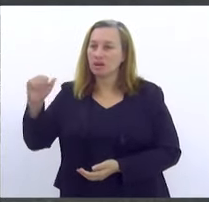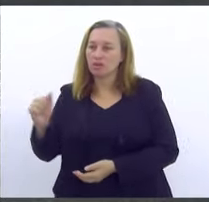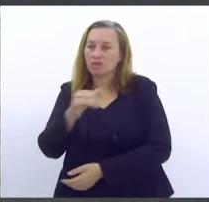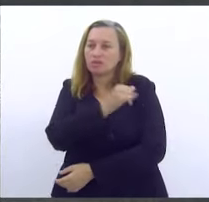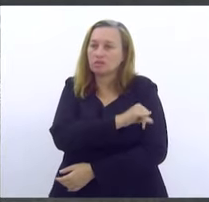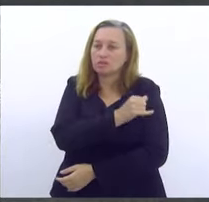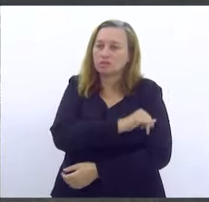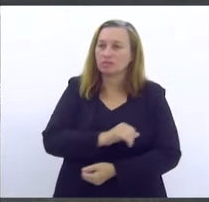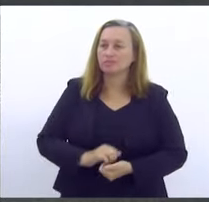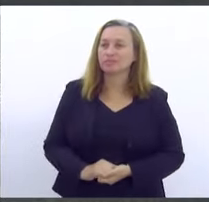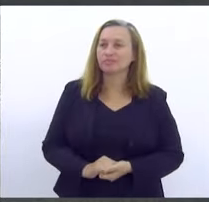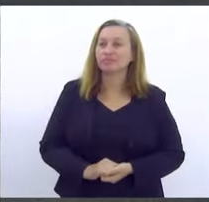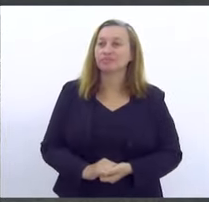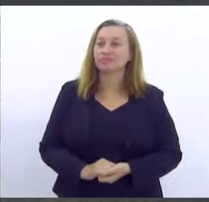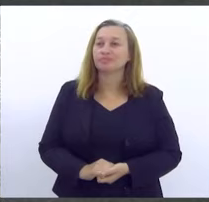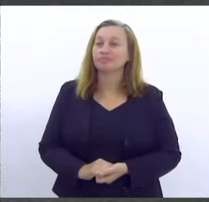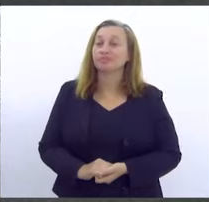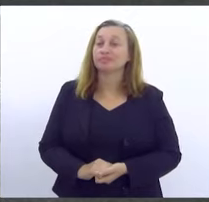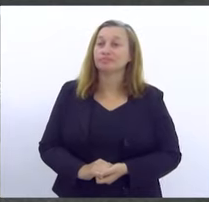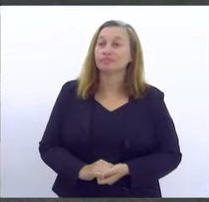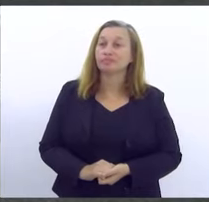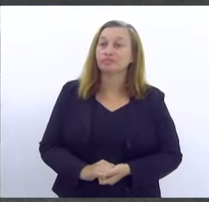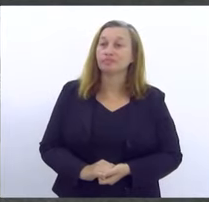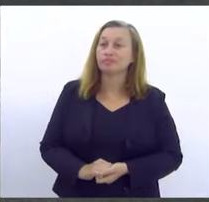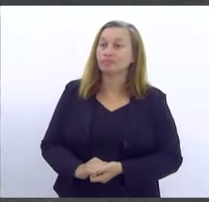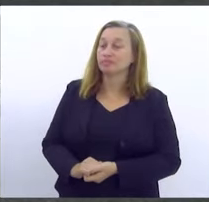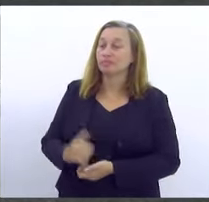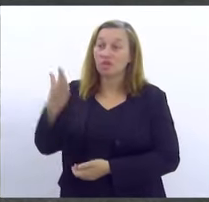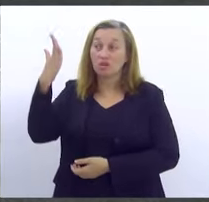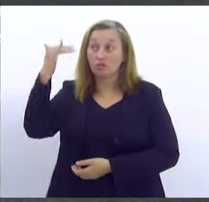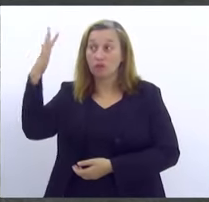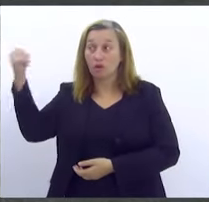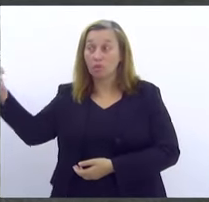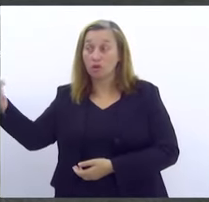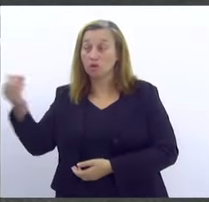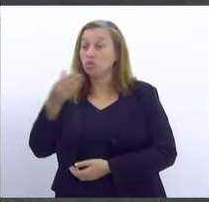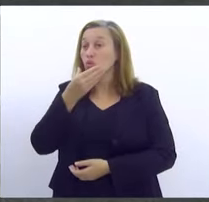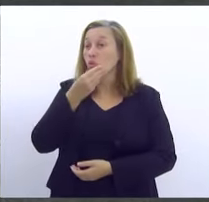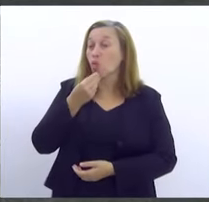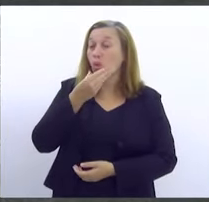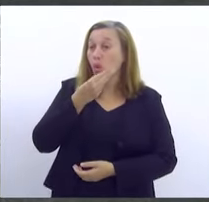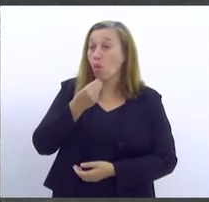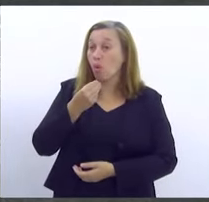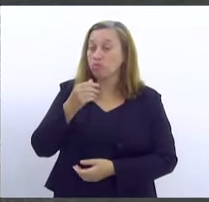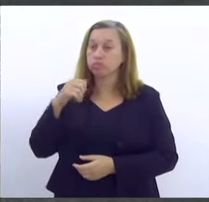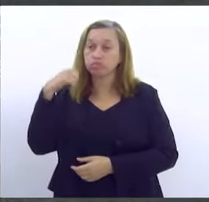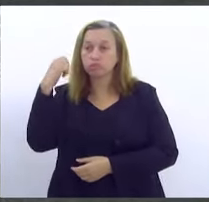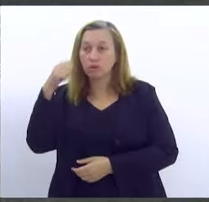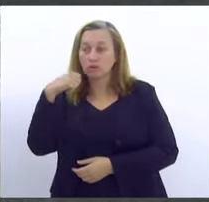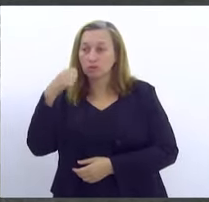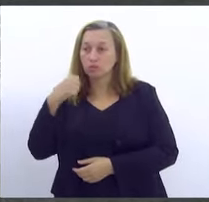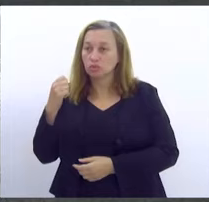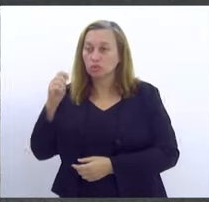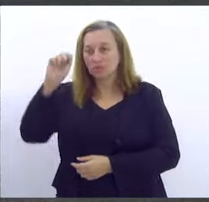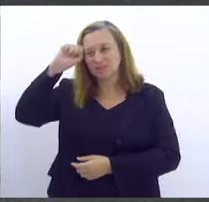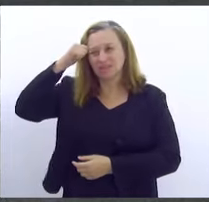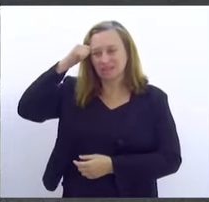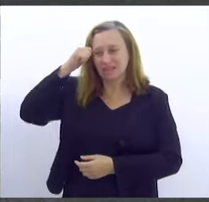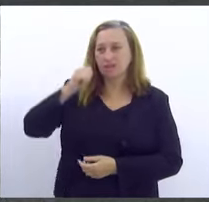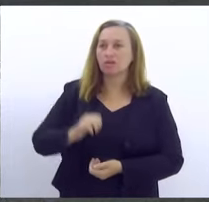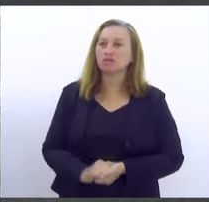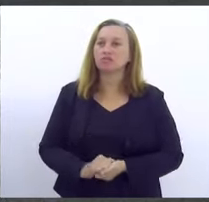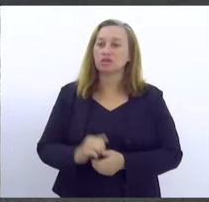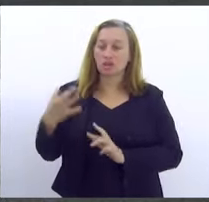Bubu, que é um dos maiores cineastas, diretores, roteiristas, ator negro e uma das maiores